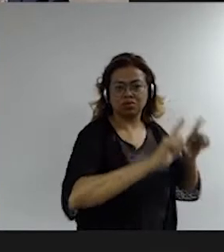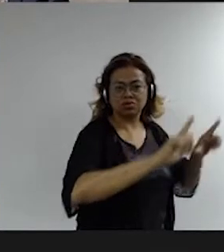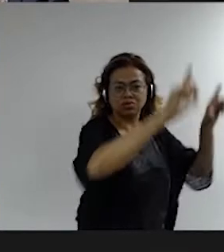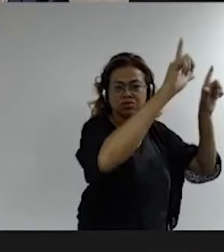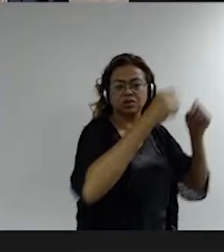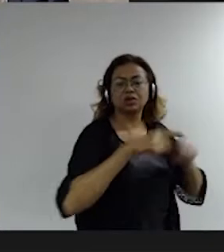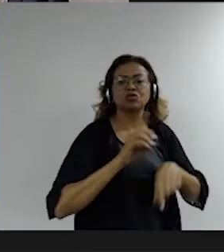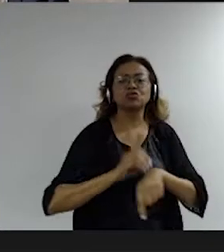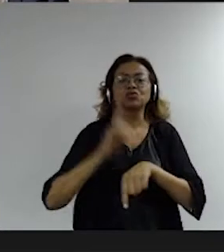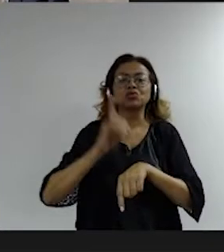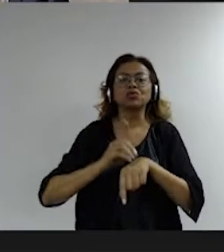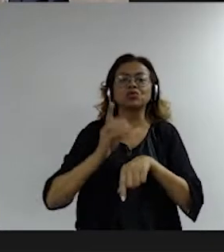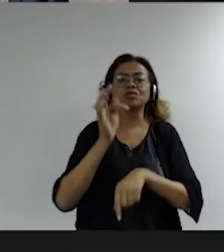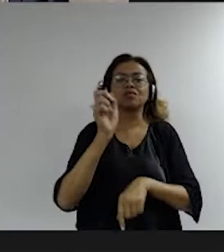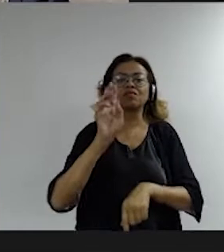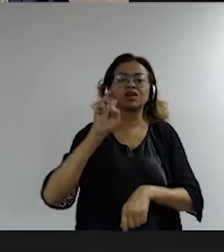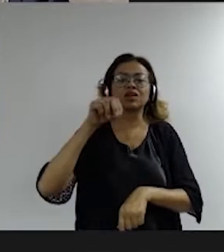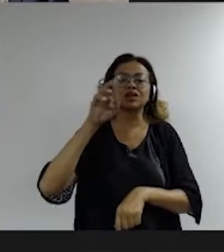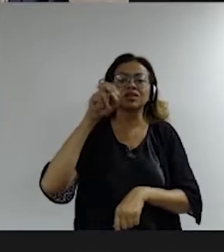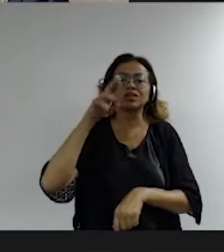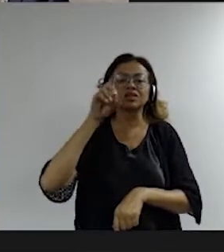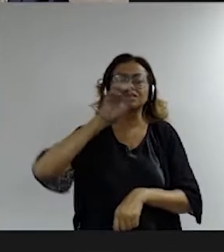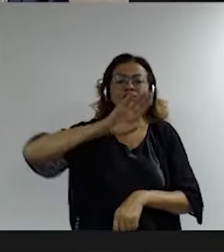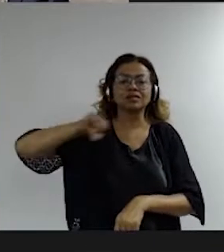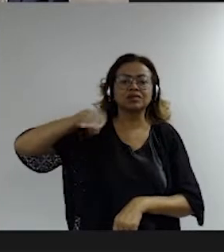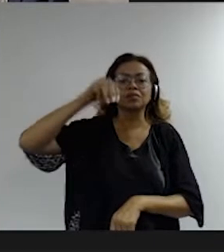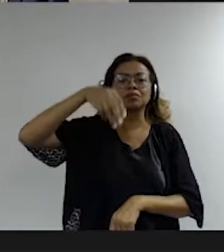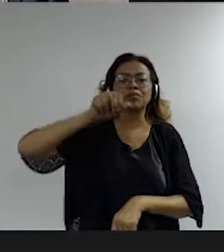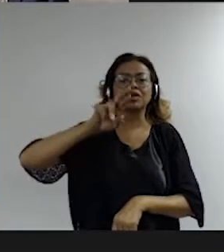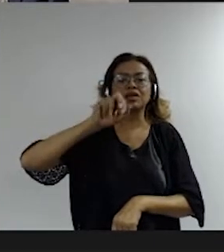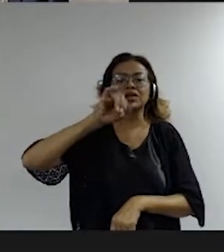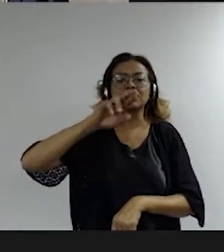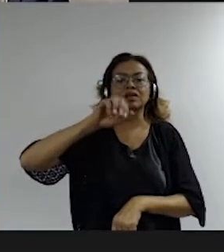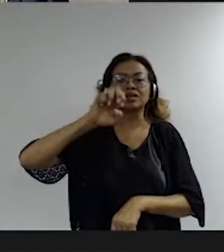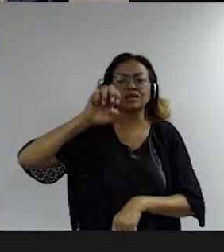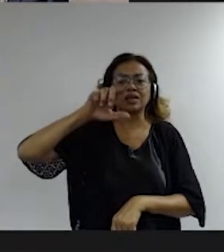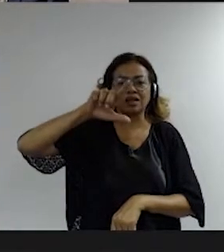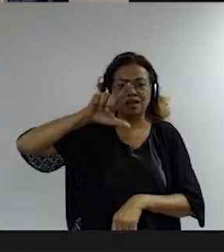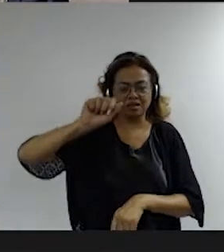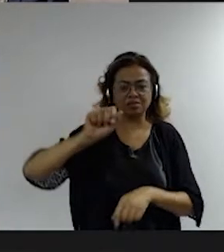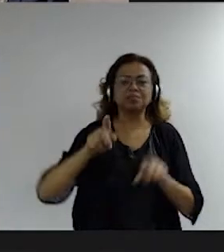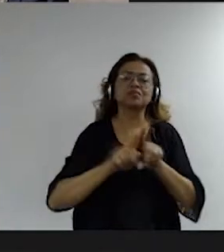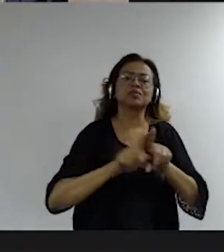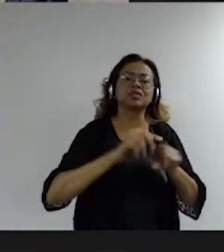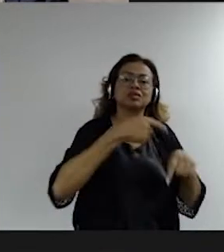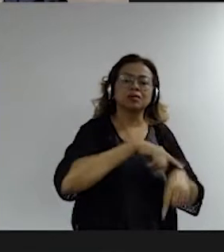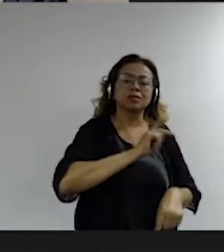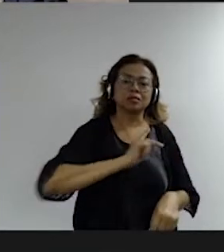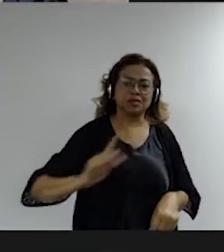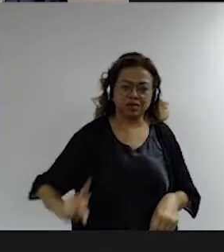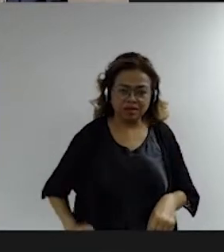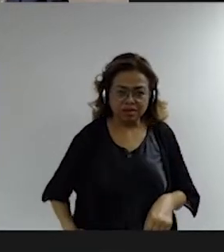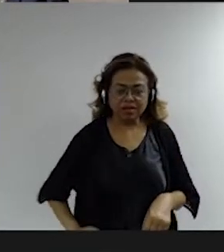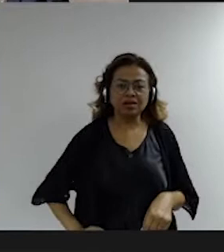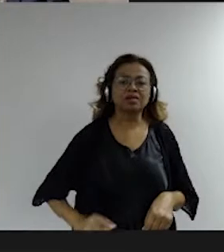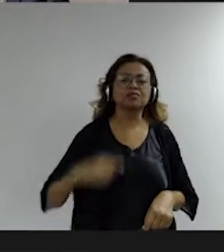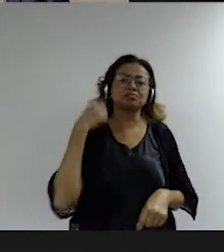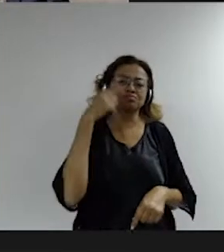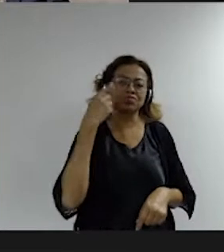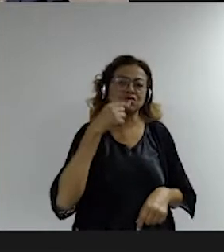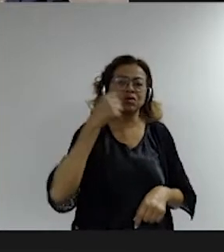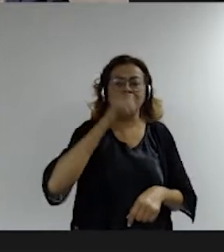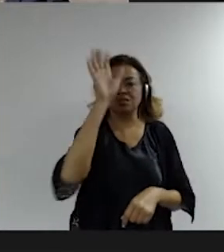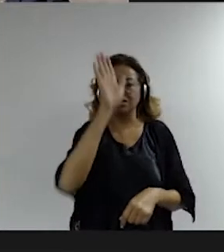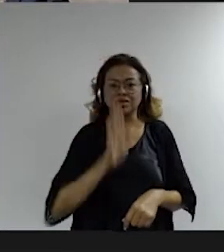doutora Fernanda Marinella, a presidente do Instituto dos Advogados Brasileiros, doutora Rita